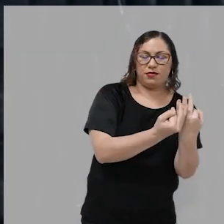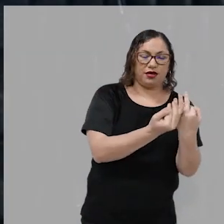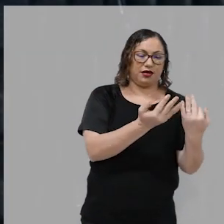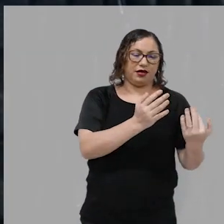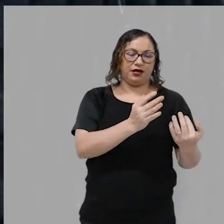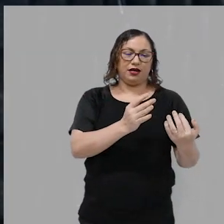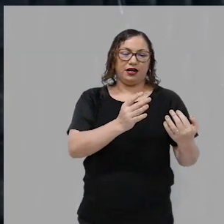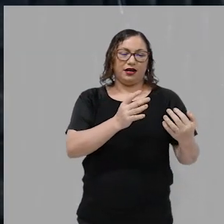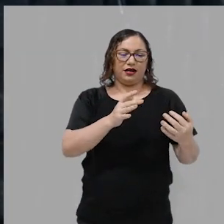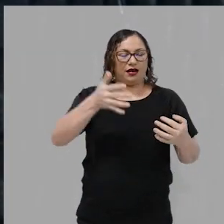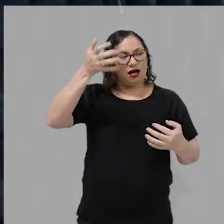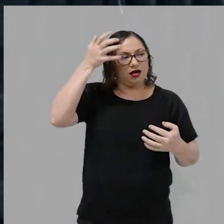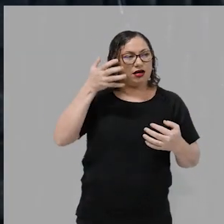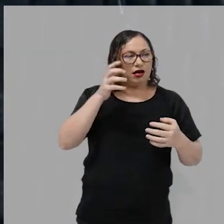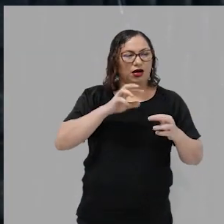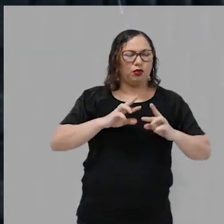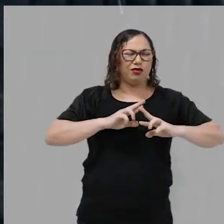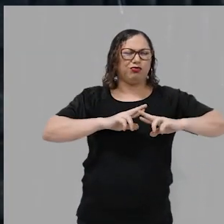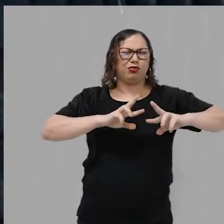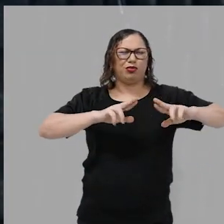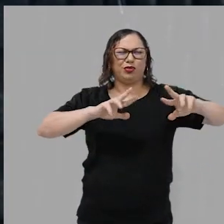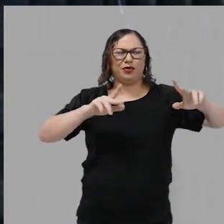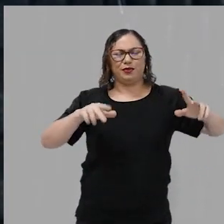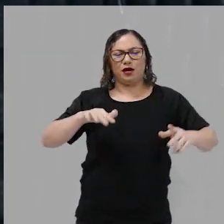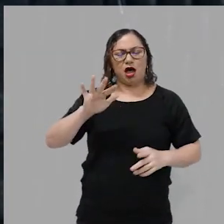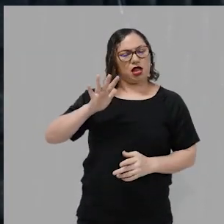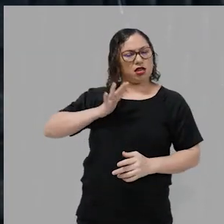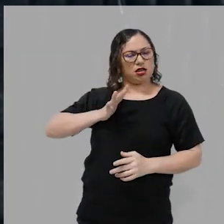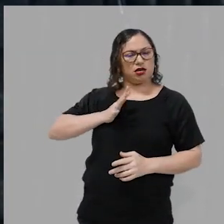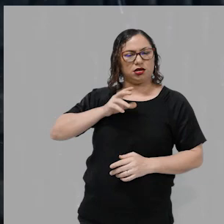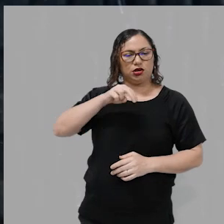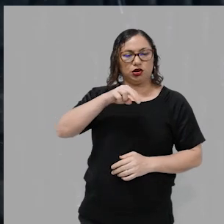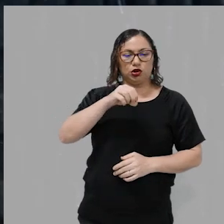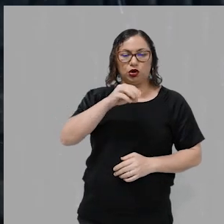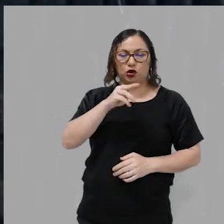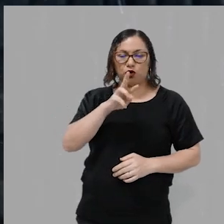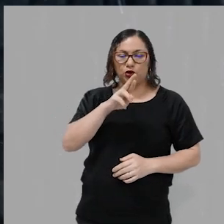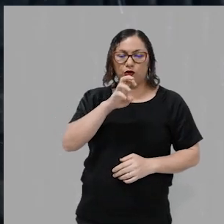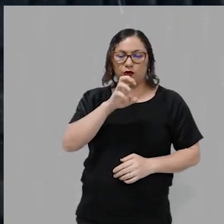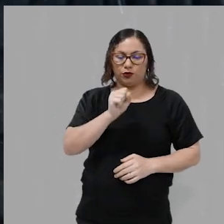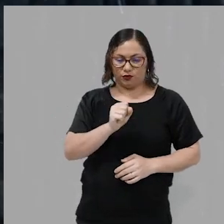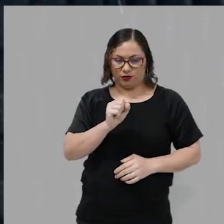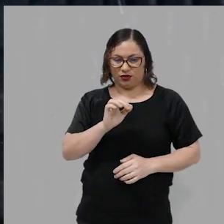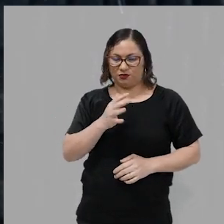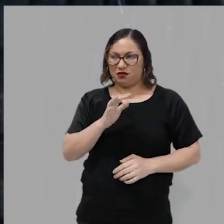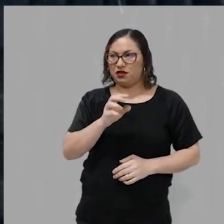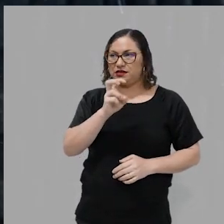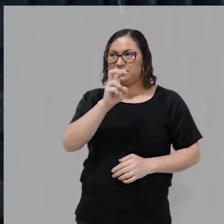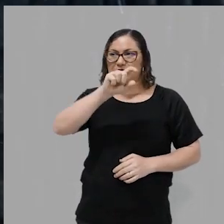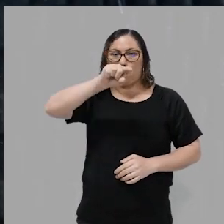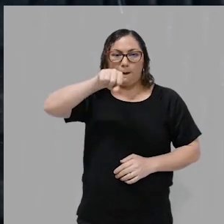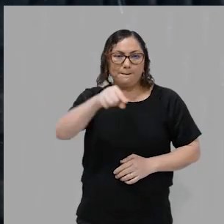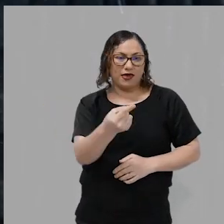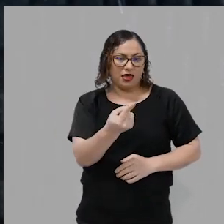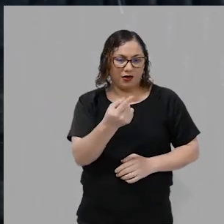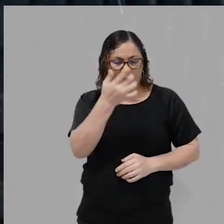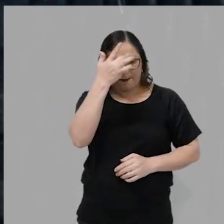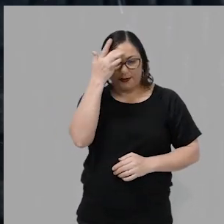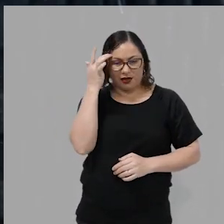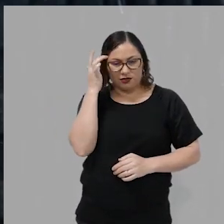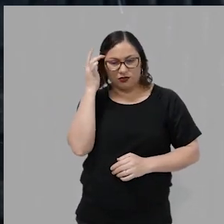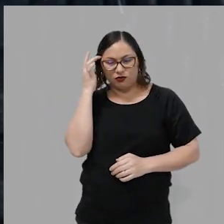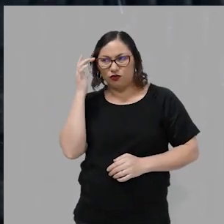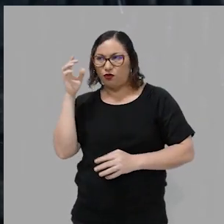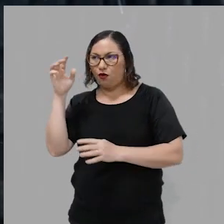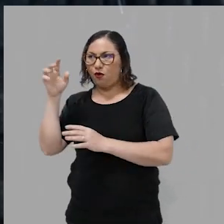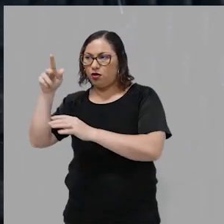nobres, mais ou menos pela quantidade de 5.000 pessoas que desceram da Europa para cá. Agora imagina, eu tenho 5.000 pessoas que vão descer de